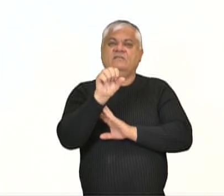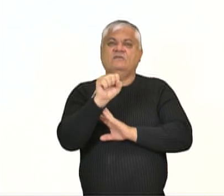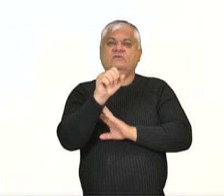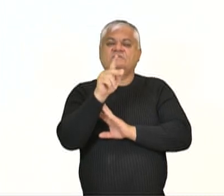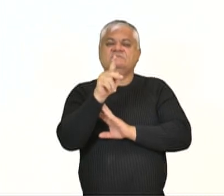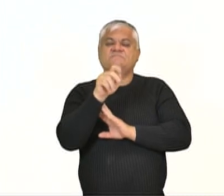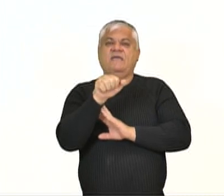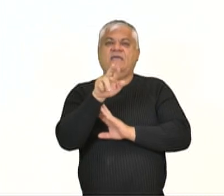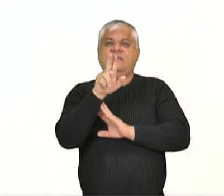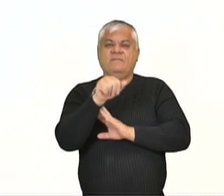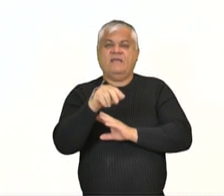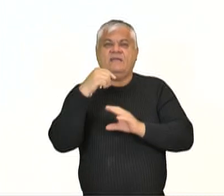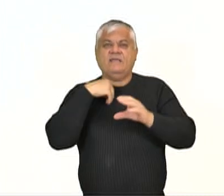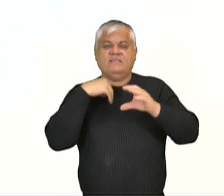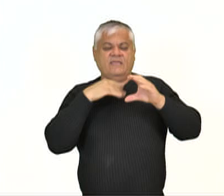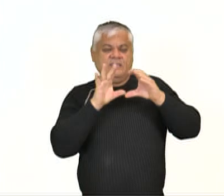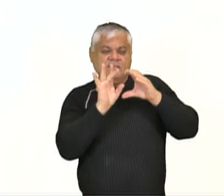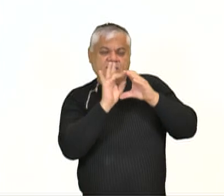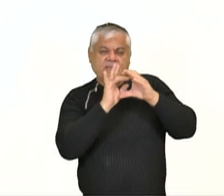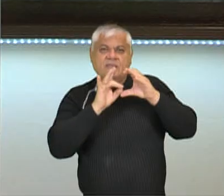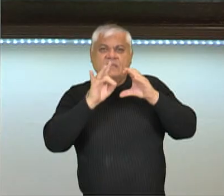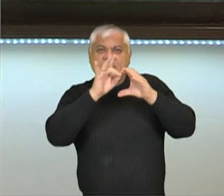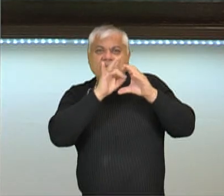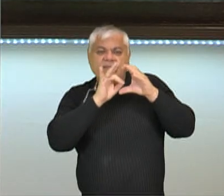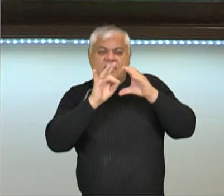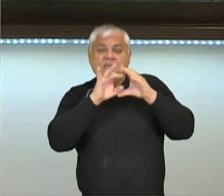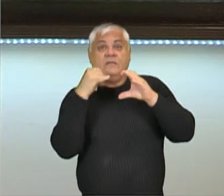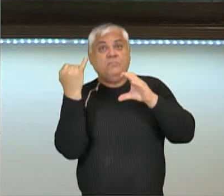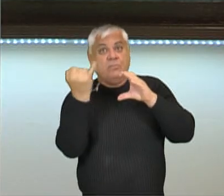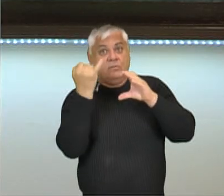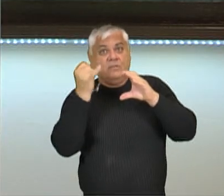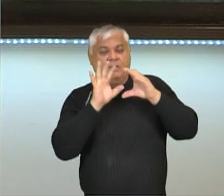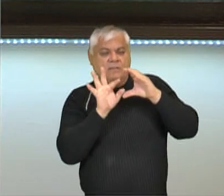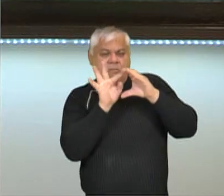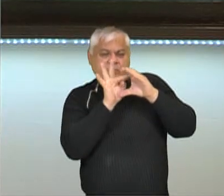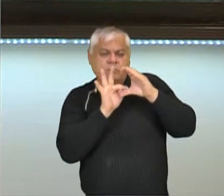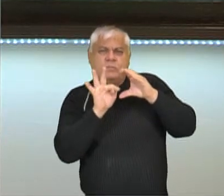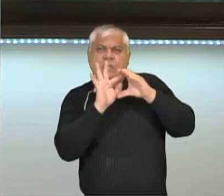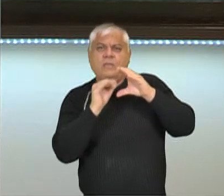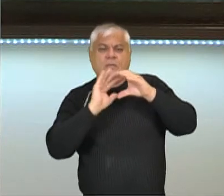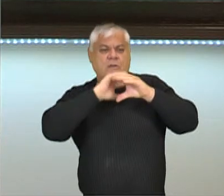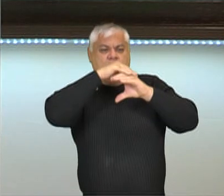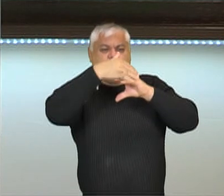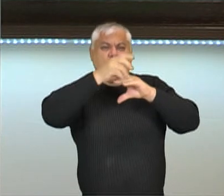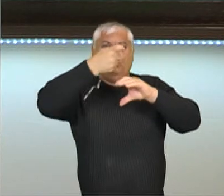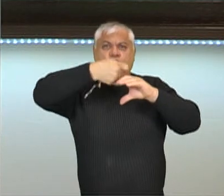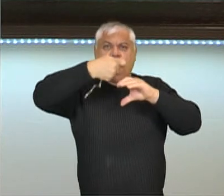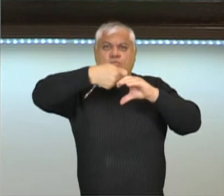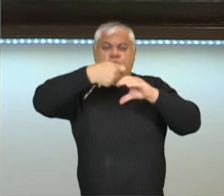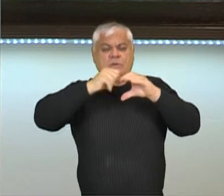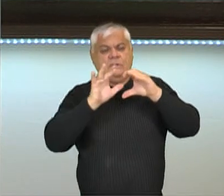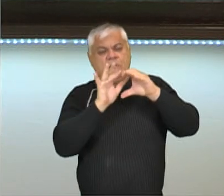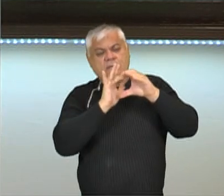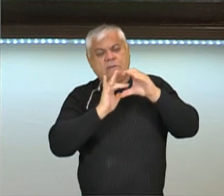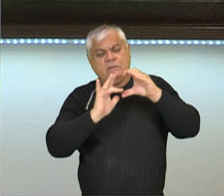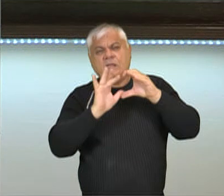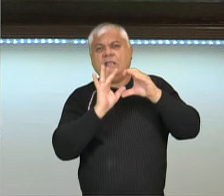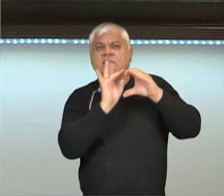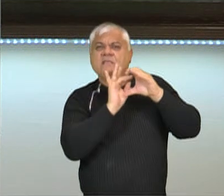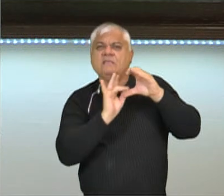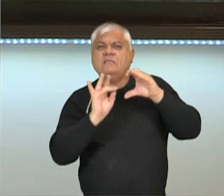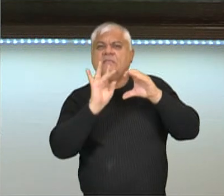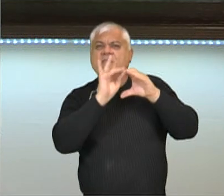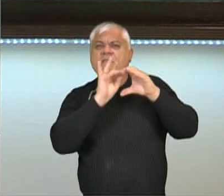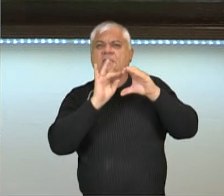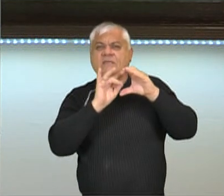contém algumas substâncias nutritivas e é muito importante também. Por quê? Porque essas substâncias nutritivas, elas vão nutrir o